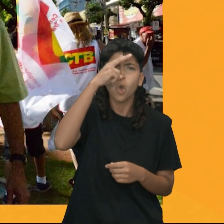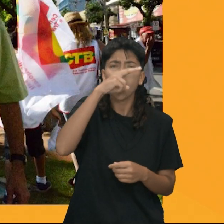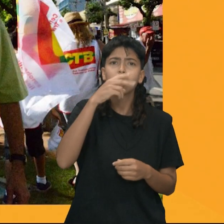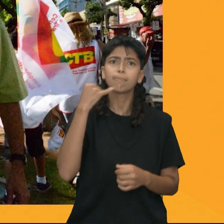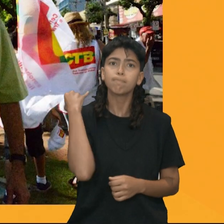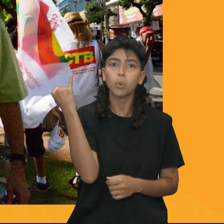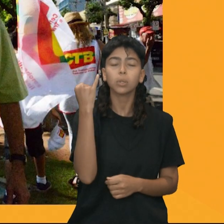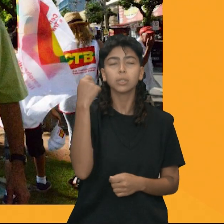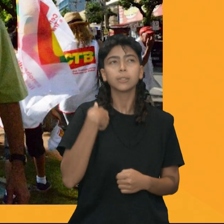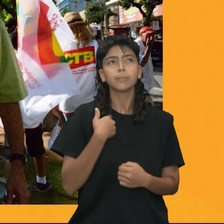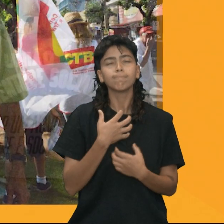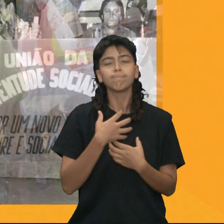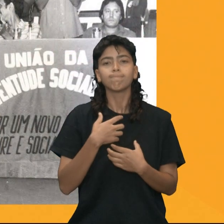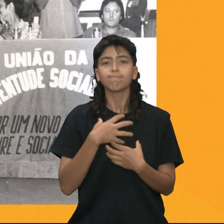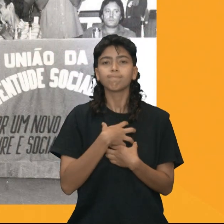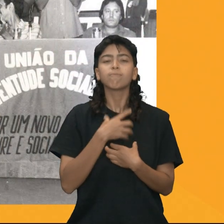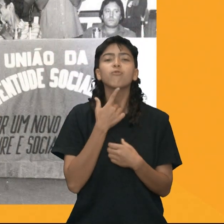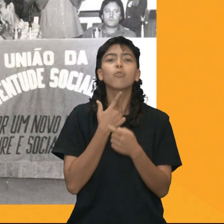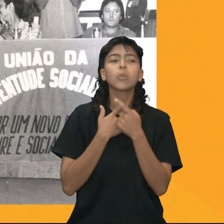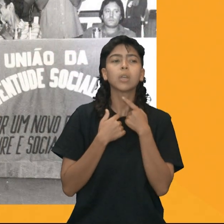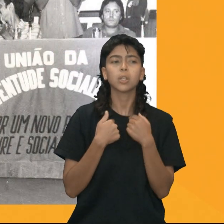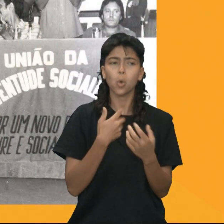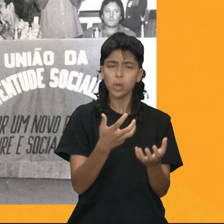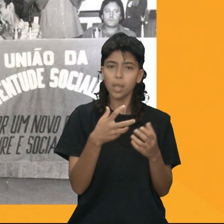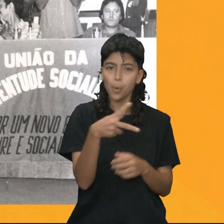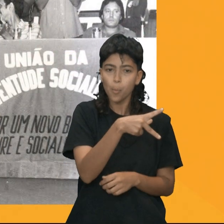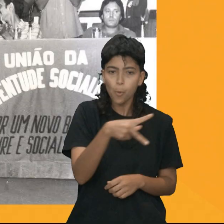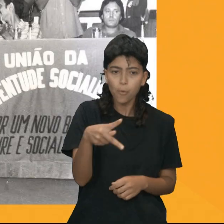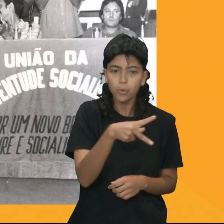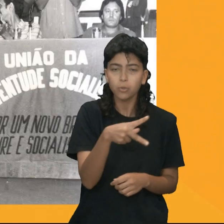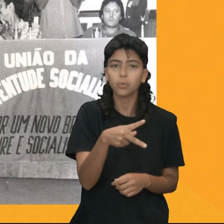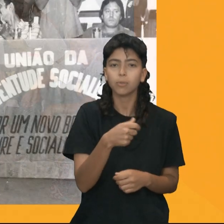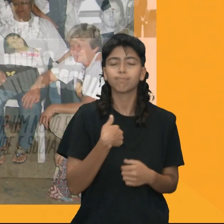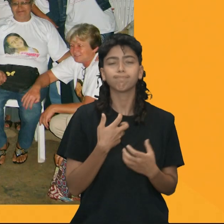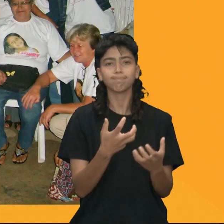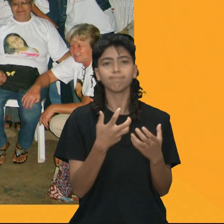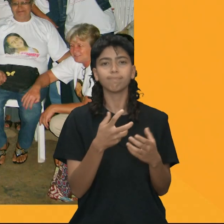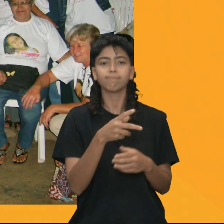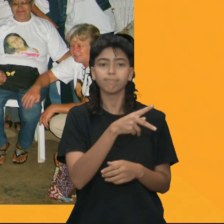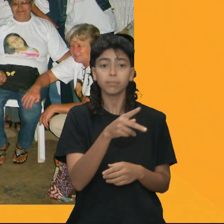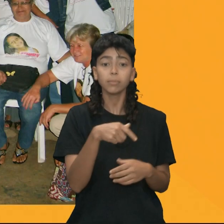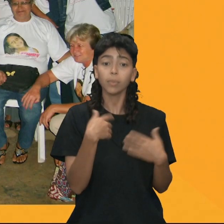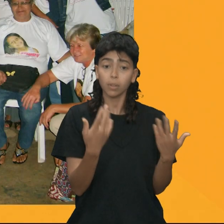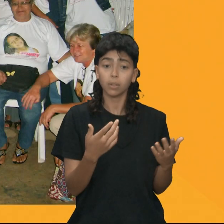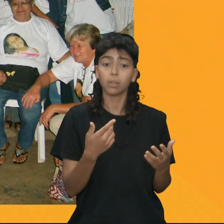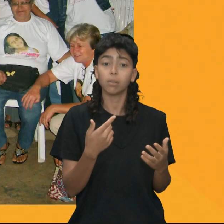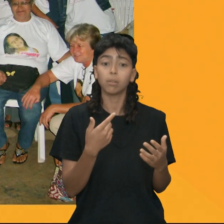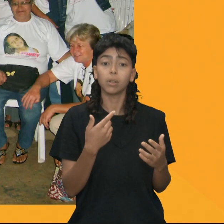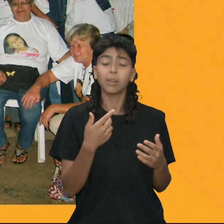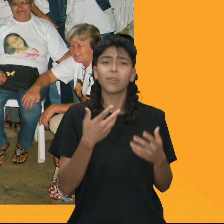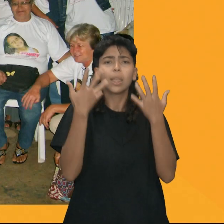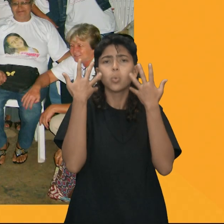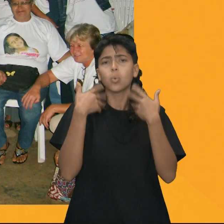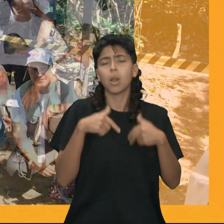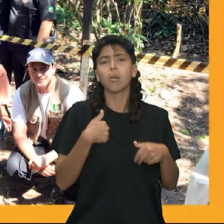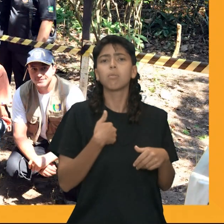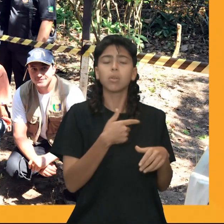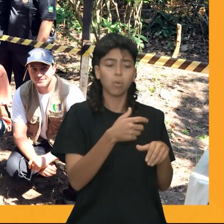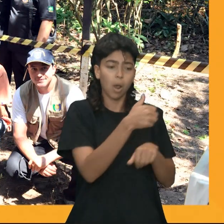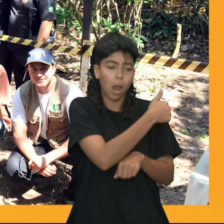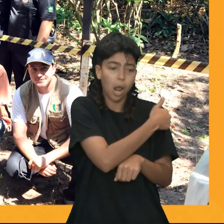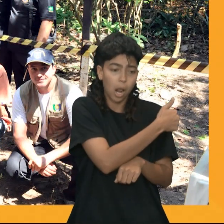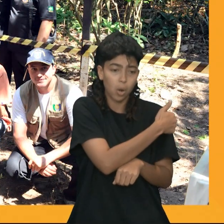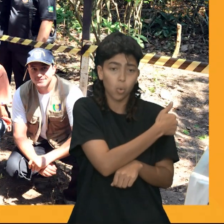Então, esse foi um caminho natural, assim, que eu terminei o meu ciclo de estudante, né? E